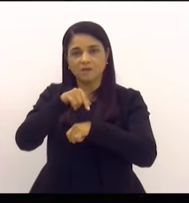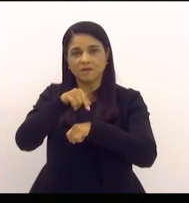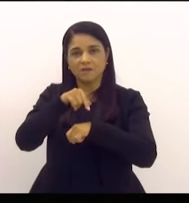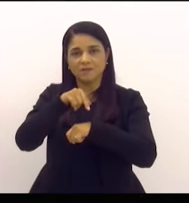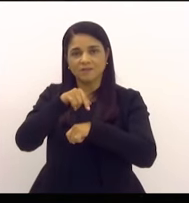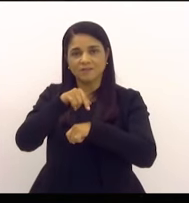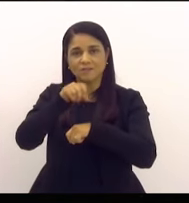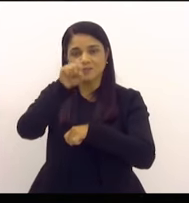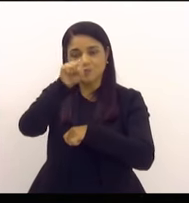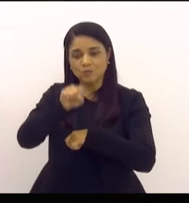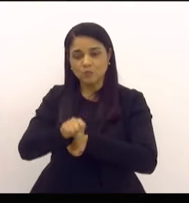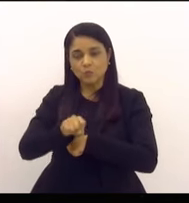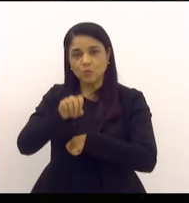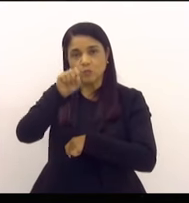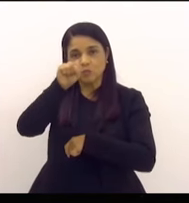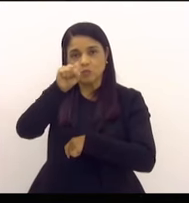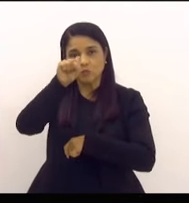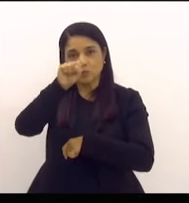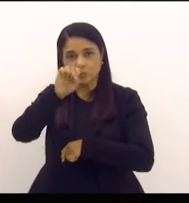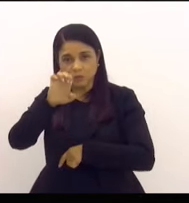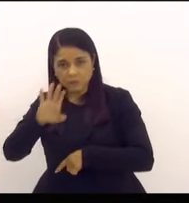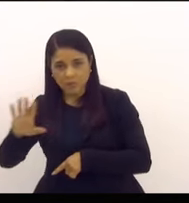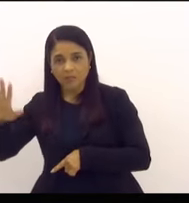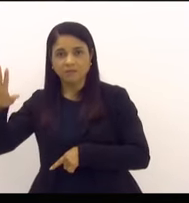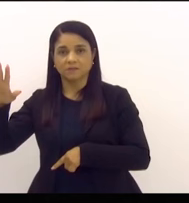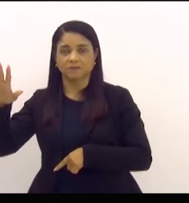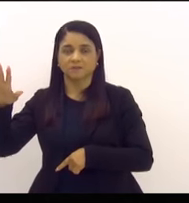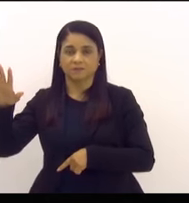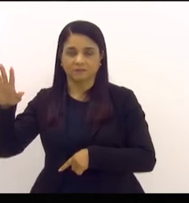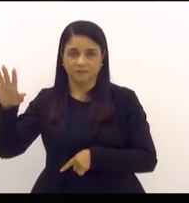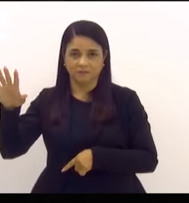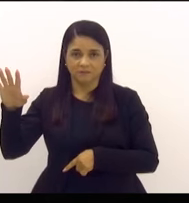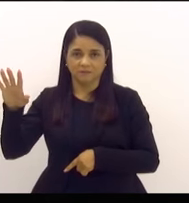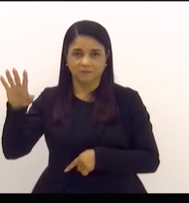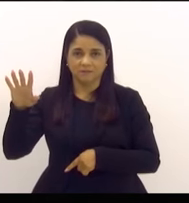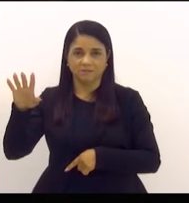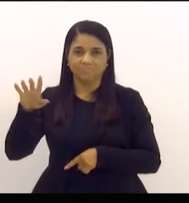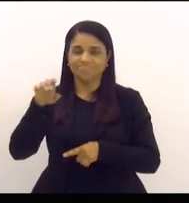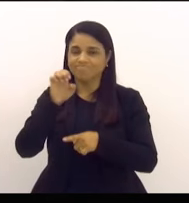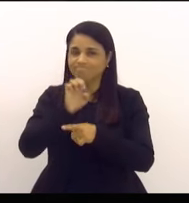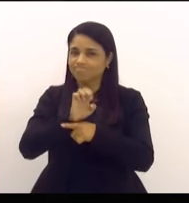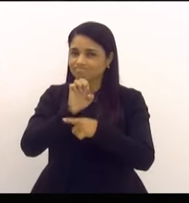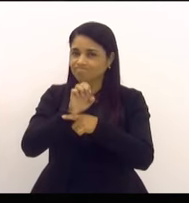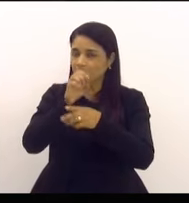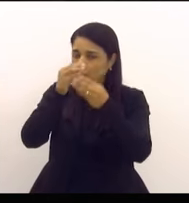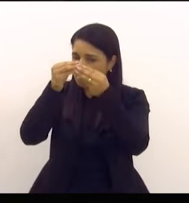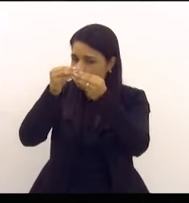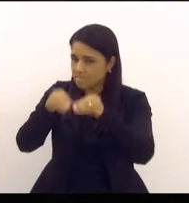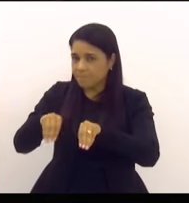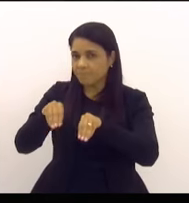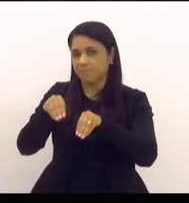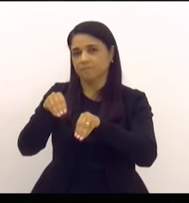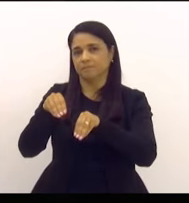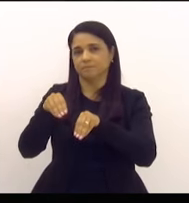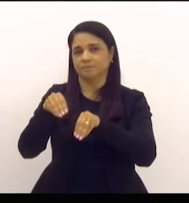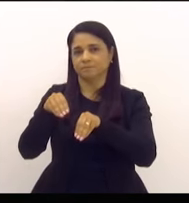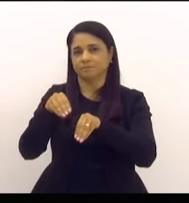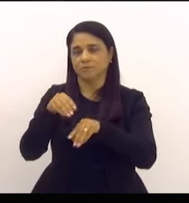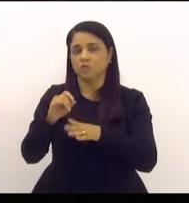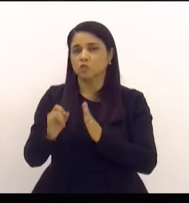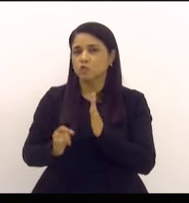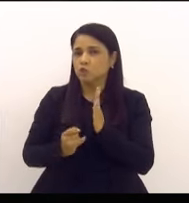do Sul-Sudeste. São os estados mais prejudicados pelos